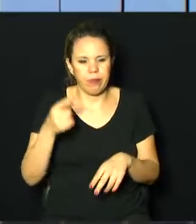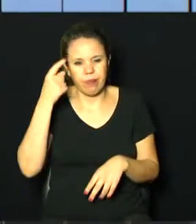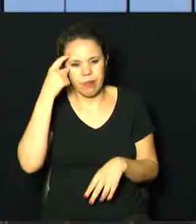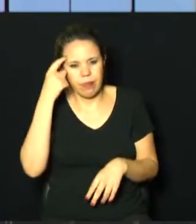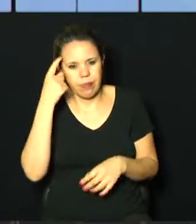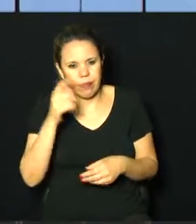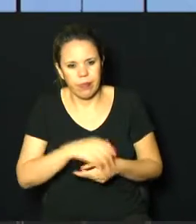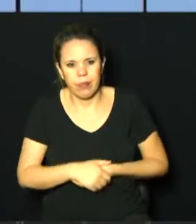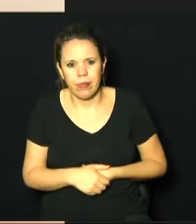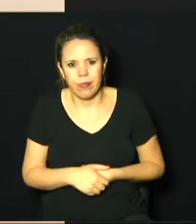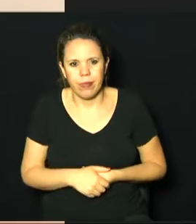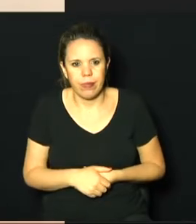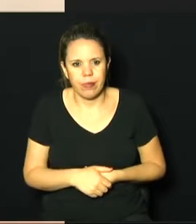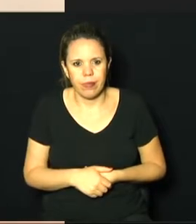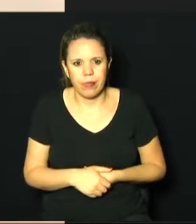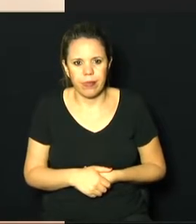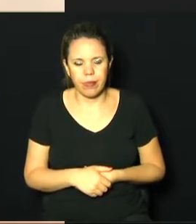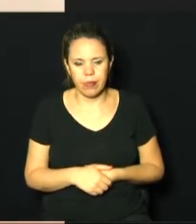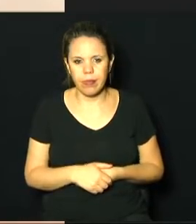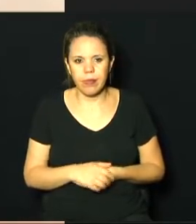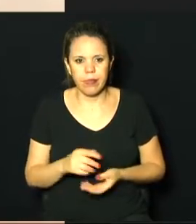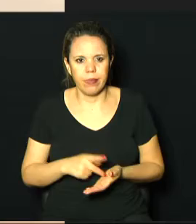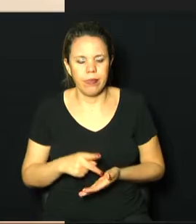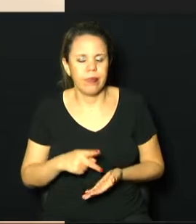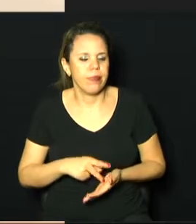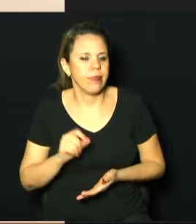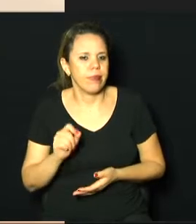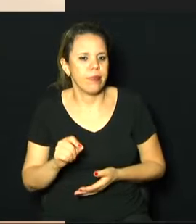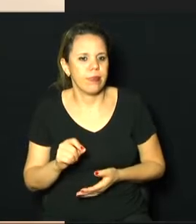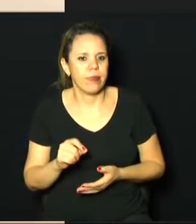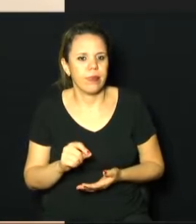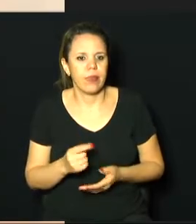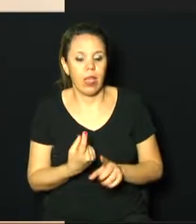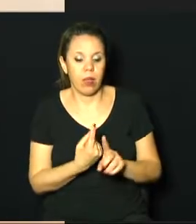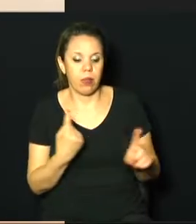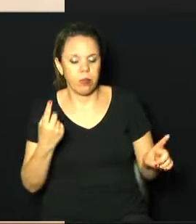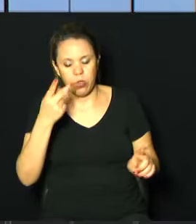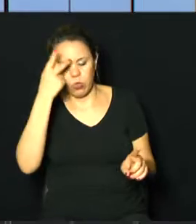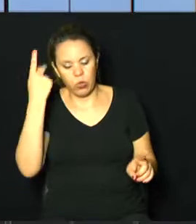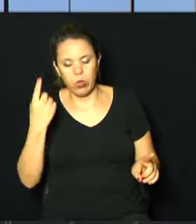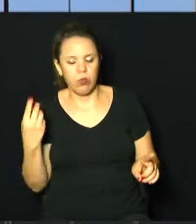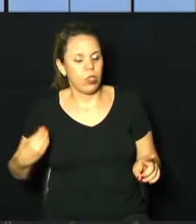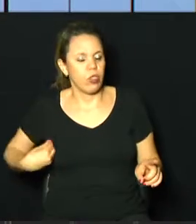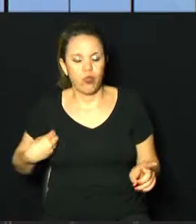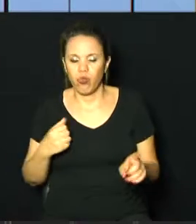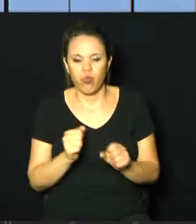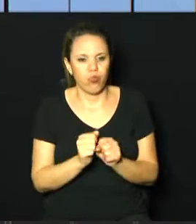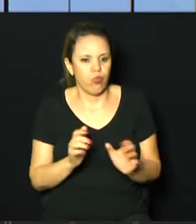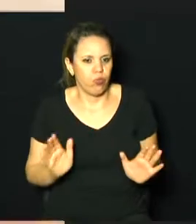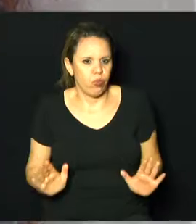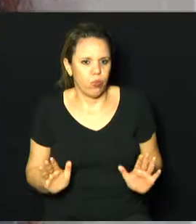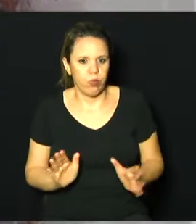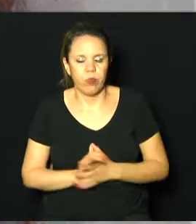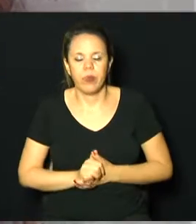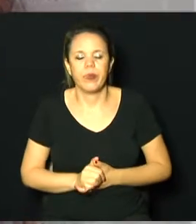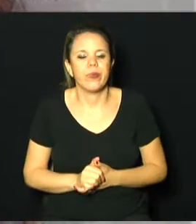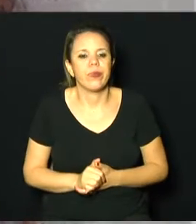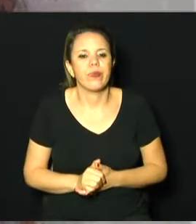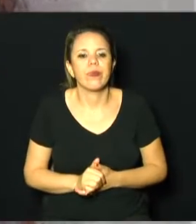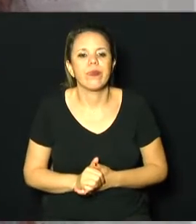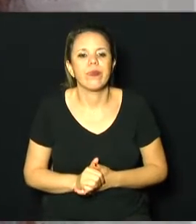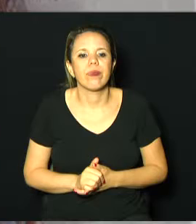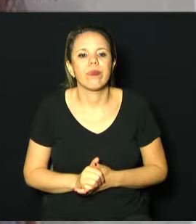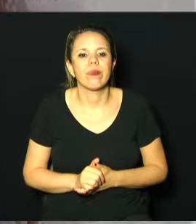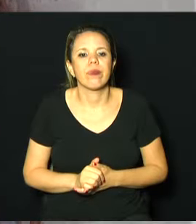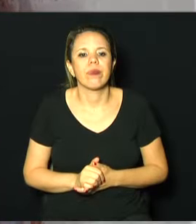é prisão. uma prisão, e na verdade é uma ausência física, né? É uma ausência física.